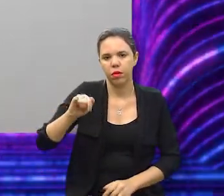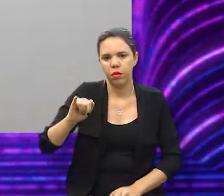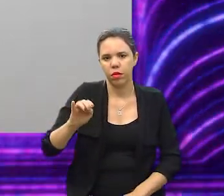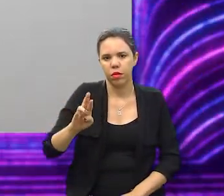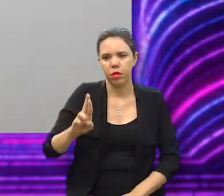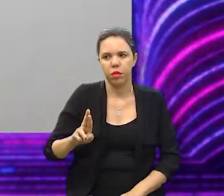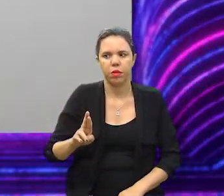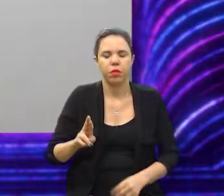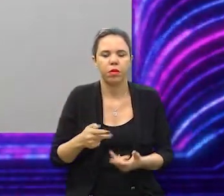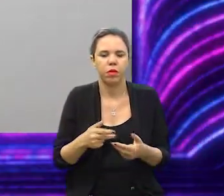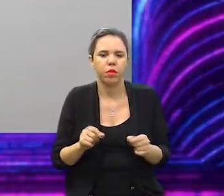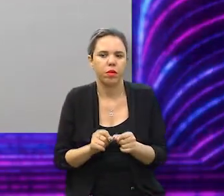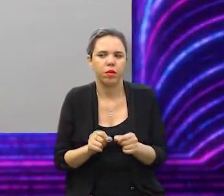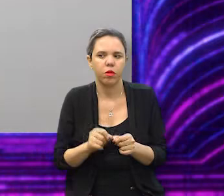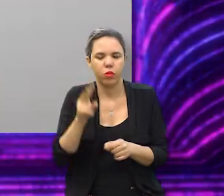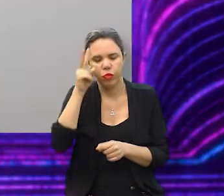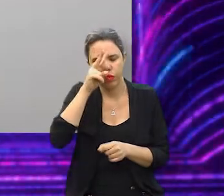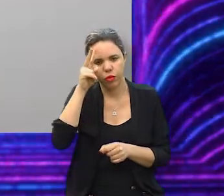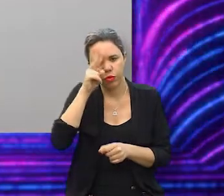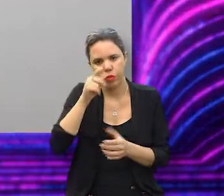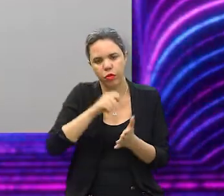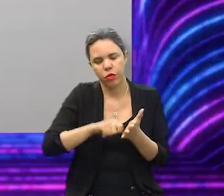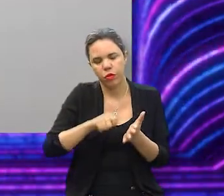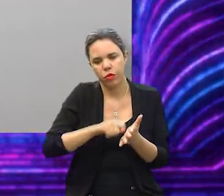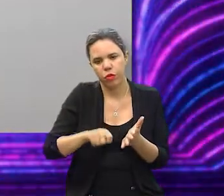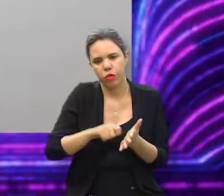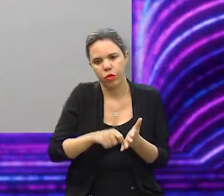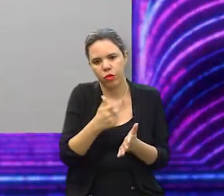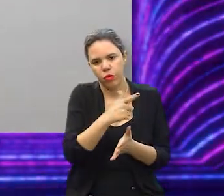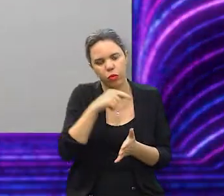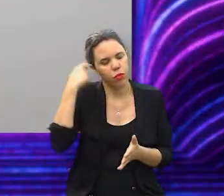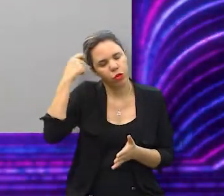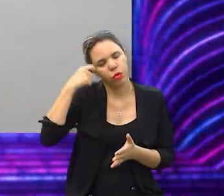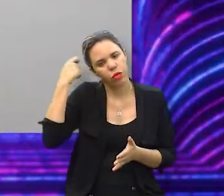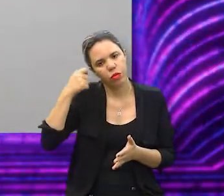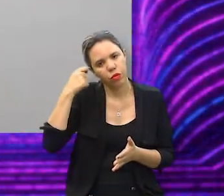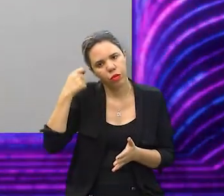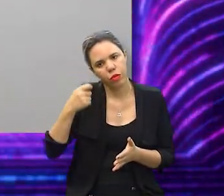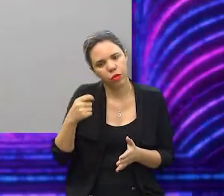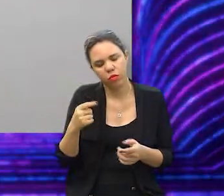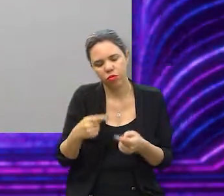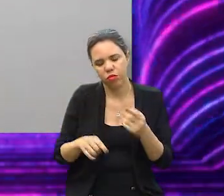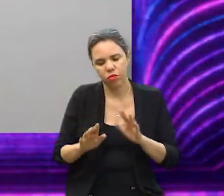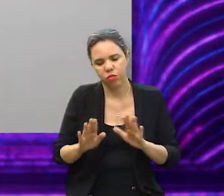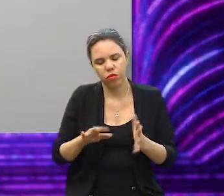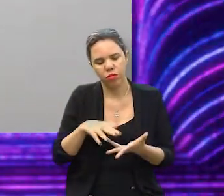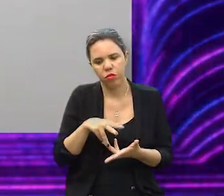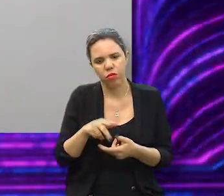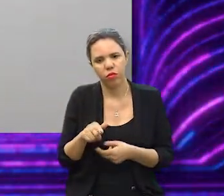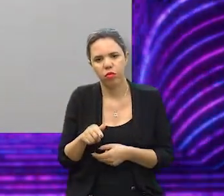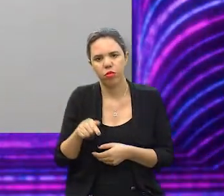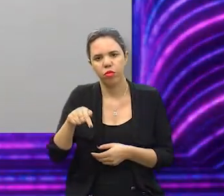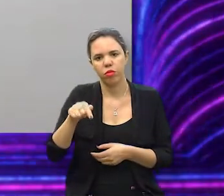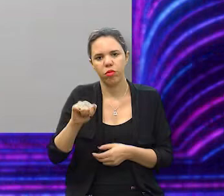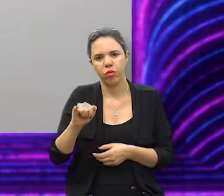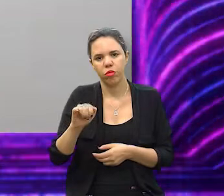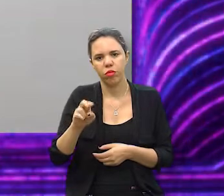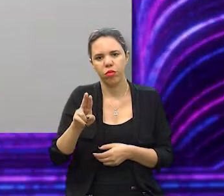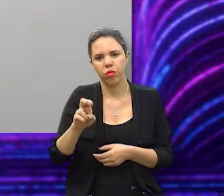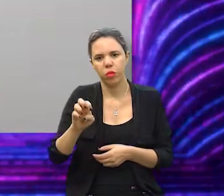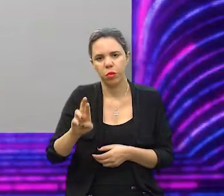do Mac-Ed e outras histórias que eu estou escrevendo com outros artistas, mas que não tem a ver com o universo de Kimber. Aí é o